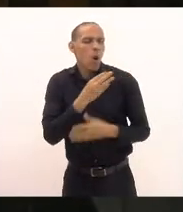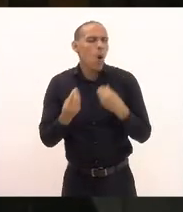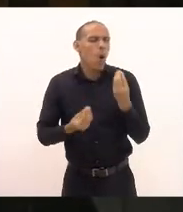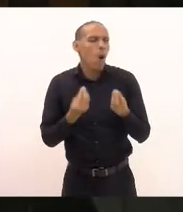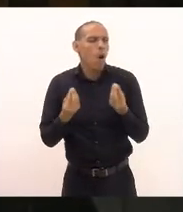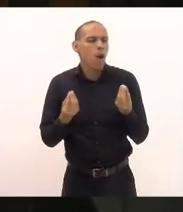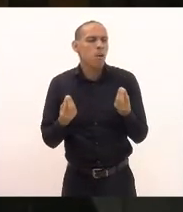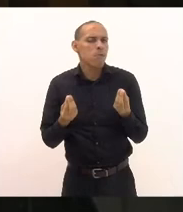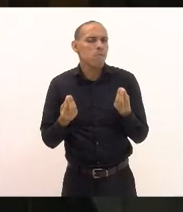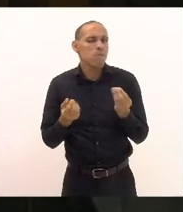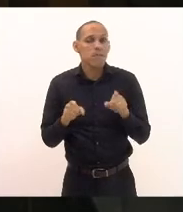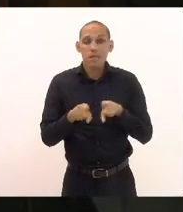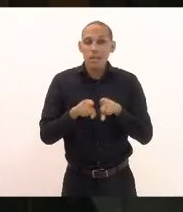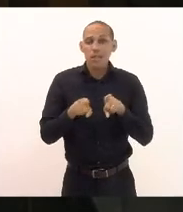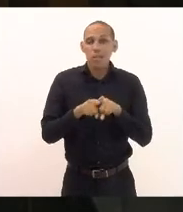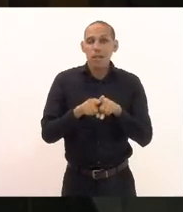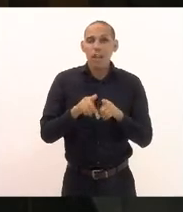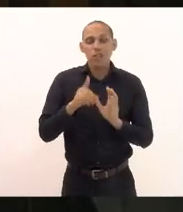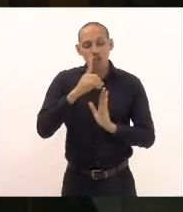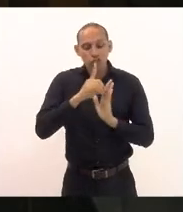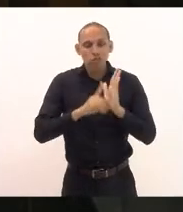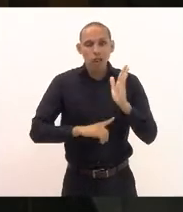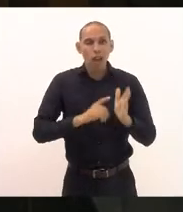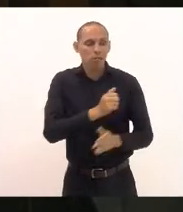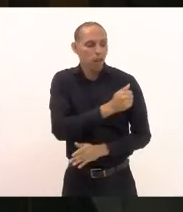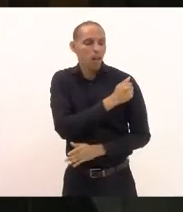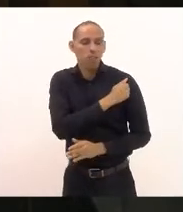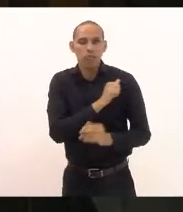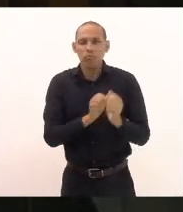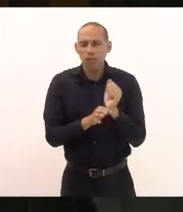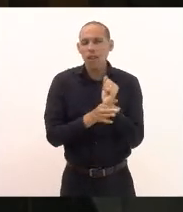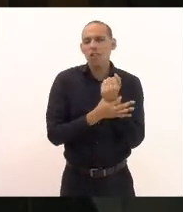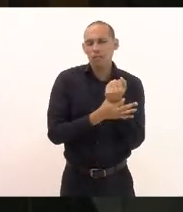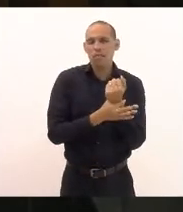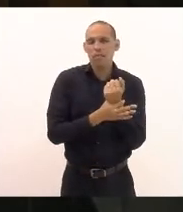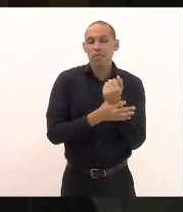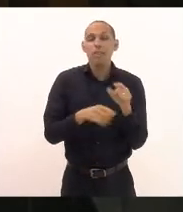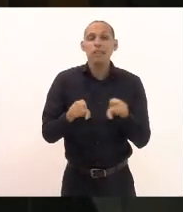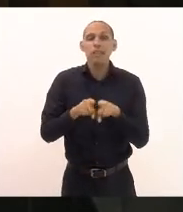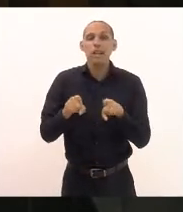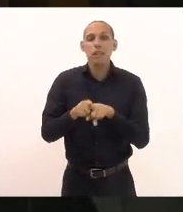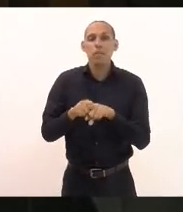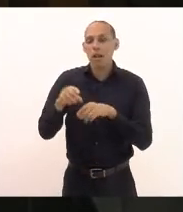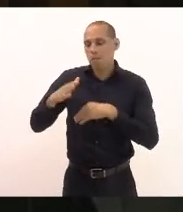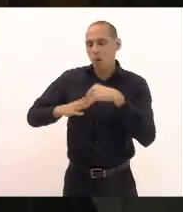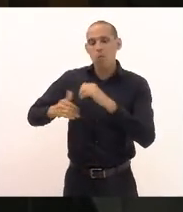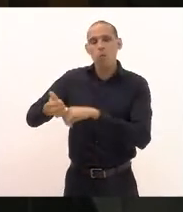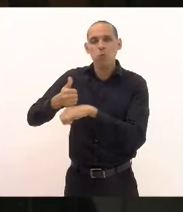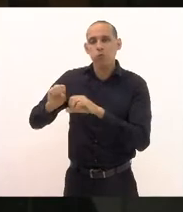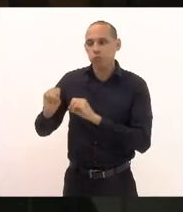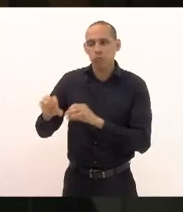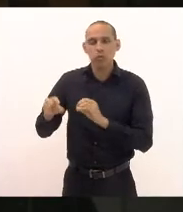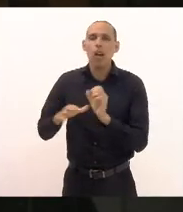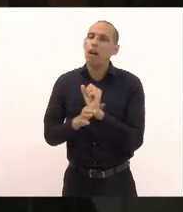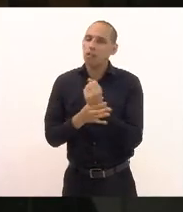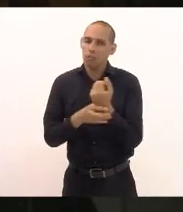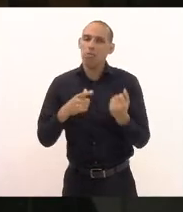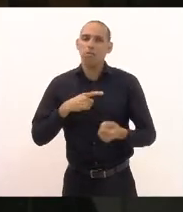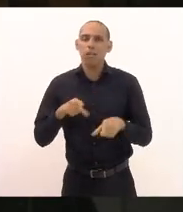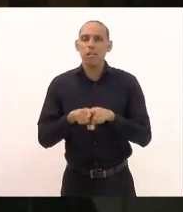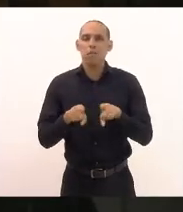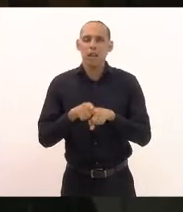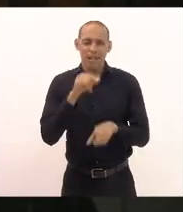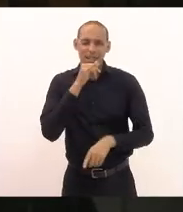Tem que ter garantias de direitos para os estudantes e para os profissionais da educação. Por exemplo, a reforma do ensino médio